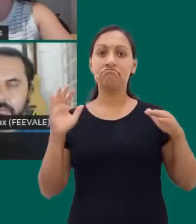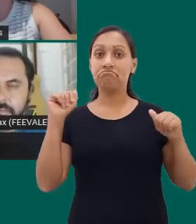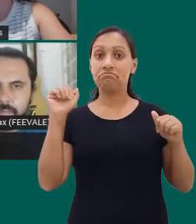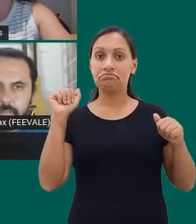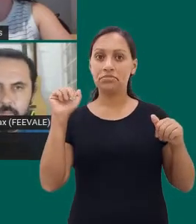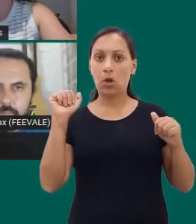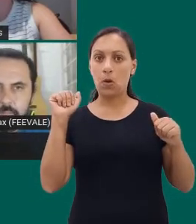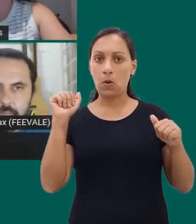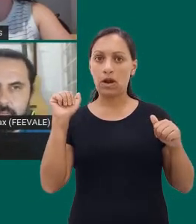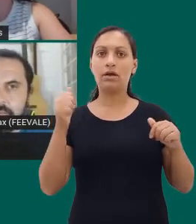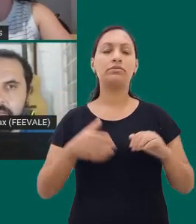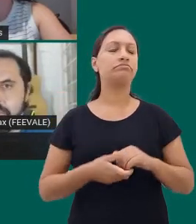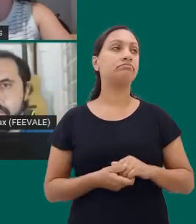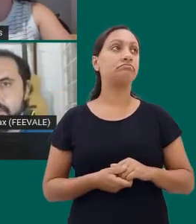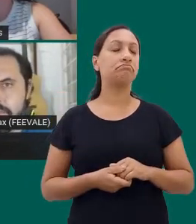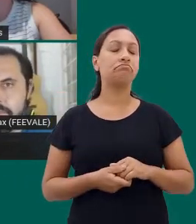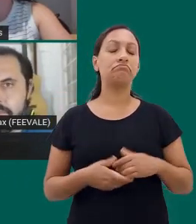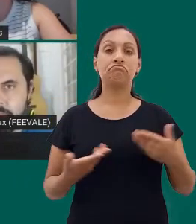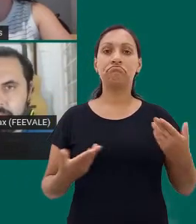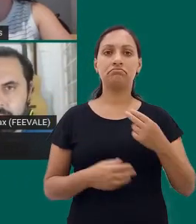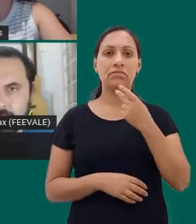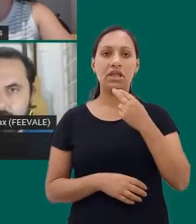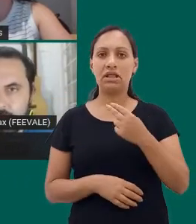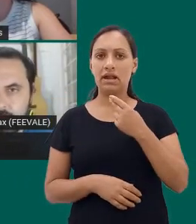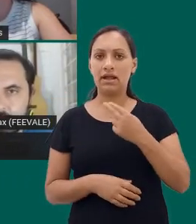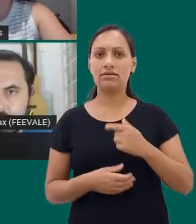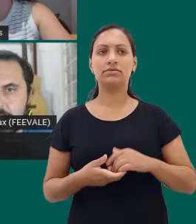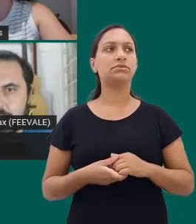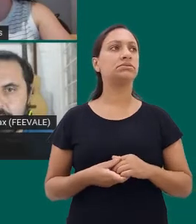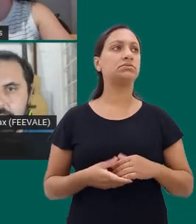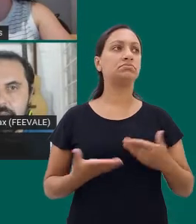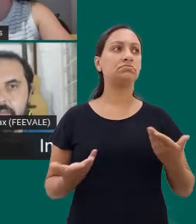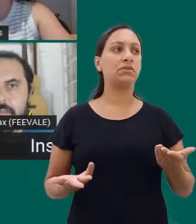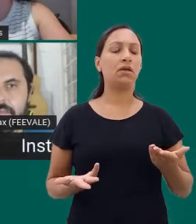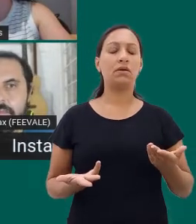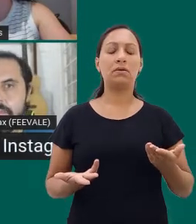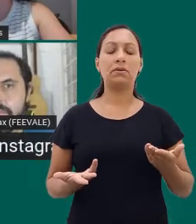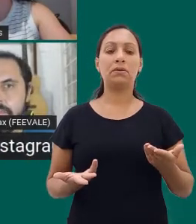espanhol, língua espanhola, língua inglesa,